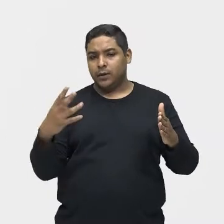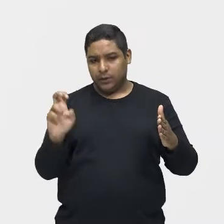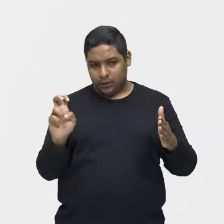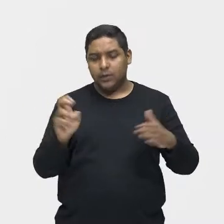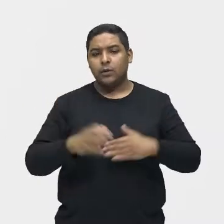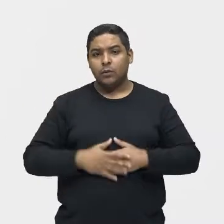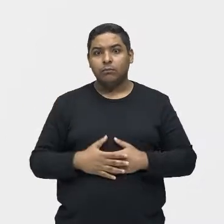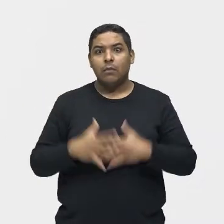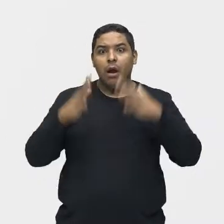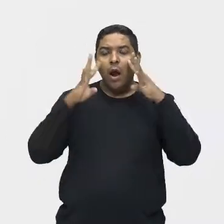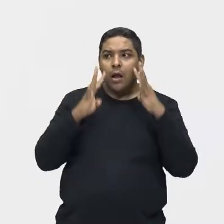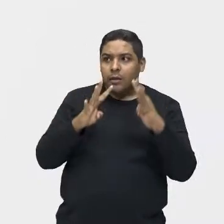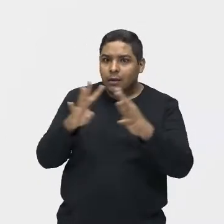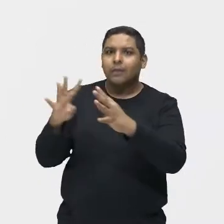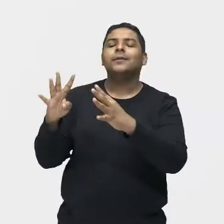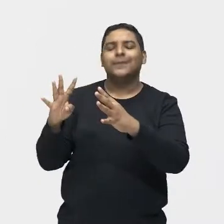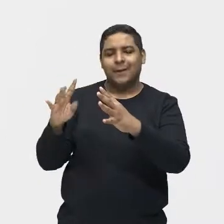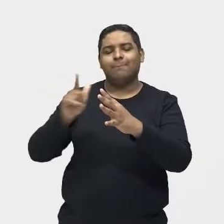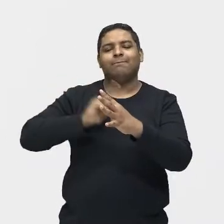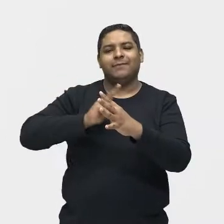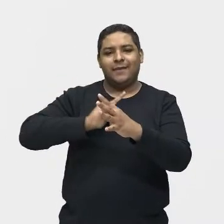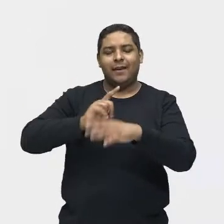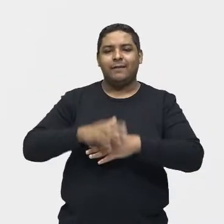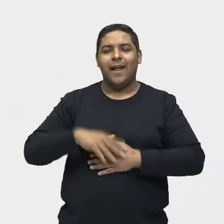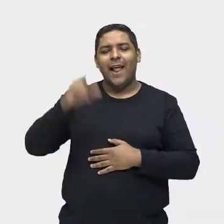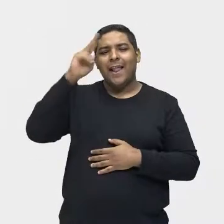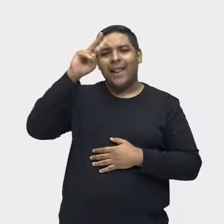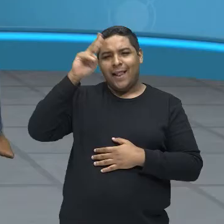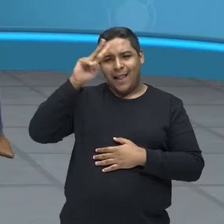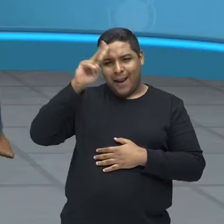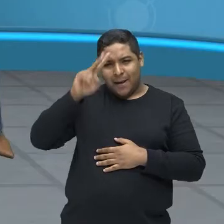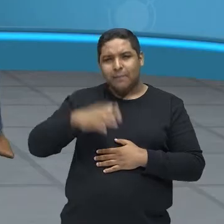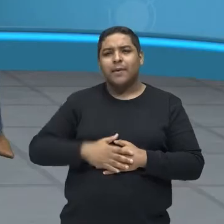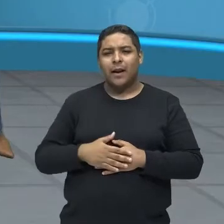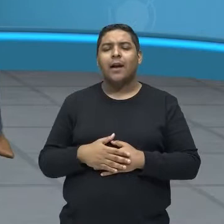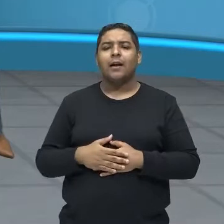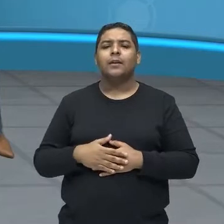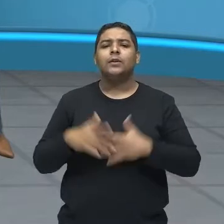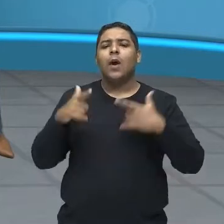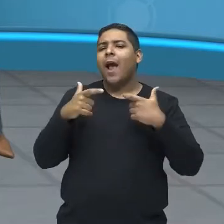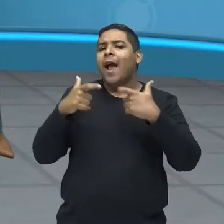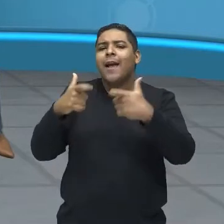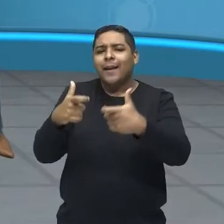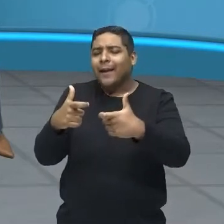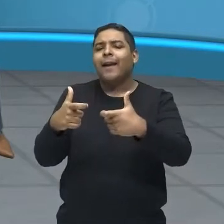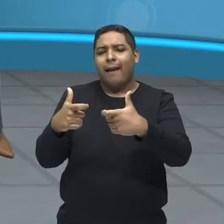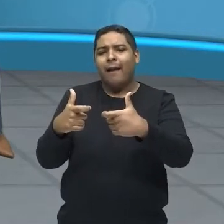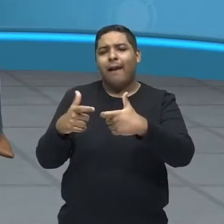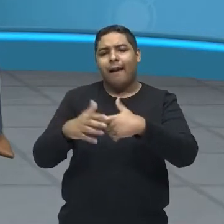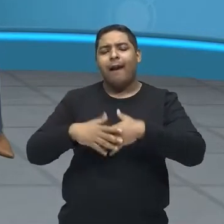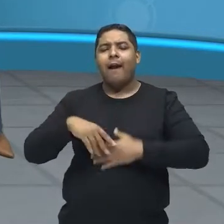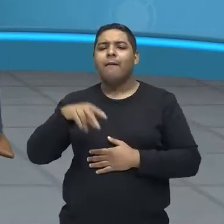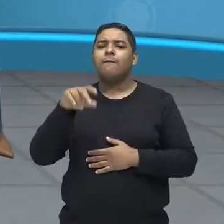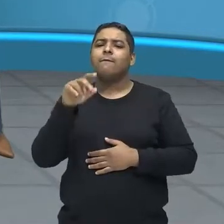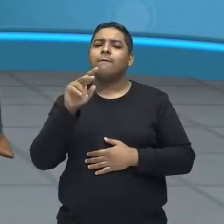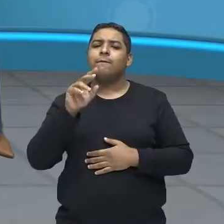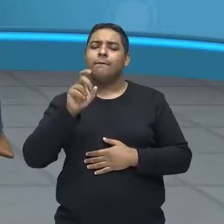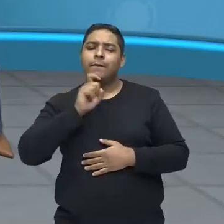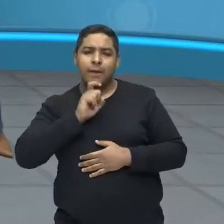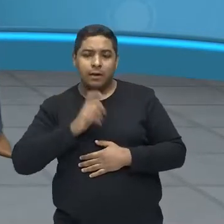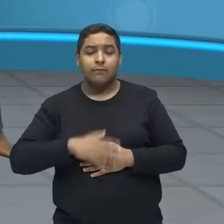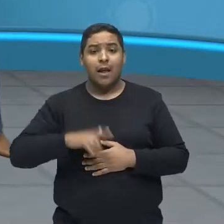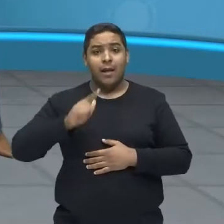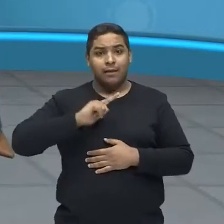atenção. Lembrando da Guerra Fria, Estados Unidos versus União Soviética, né, em que teve aí o capitalismo